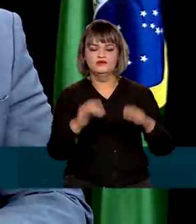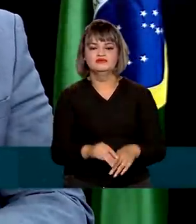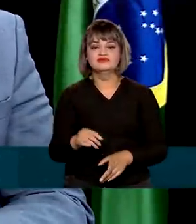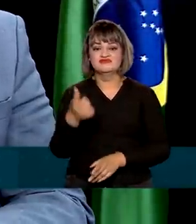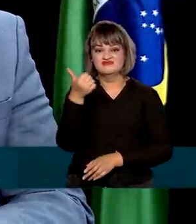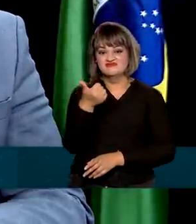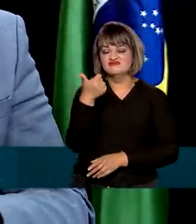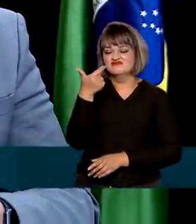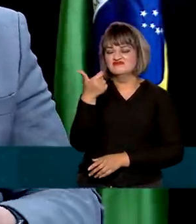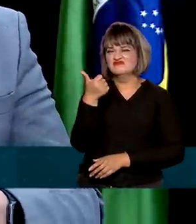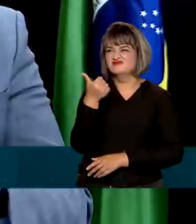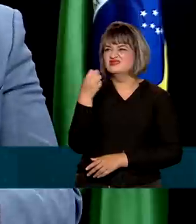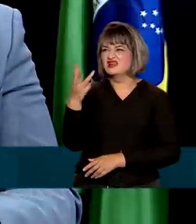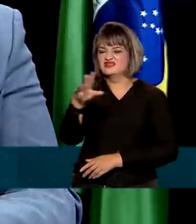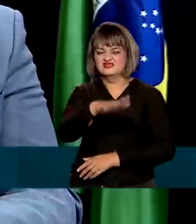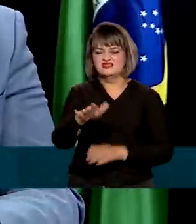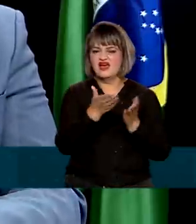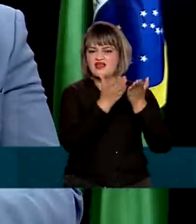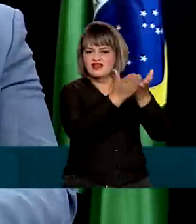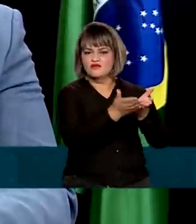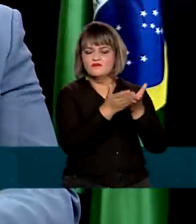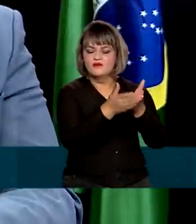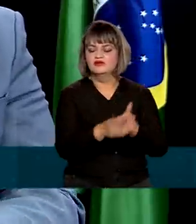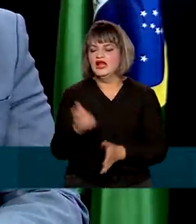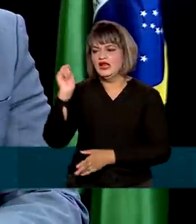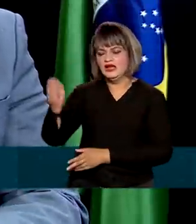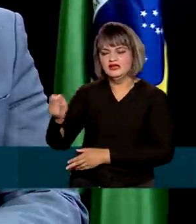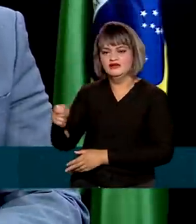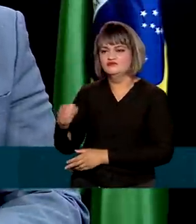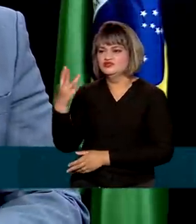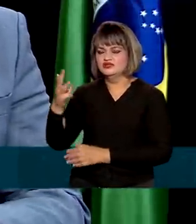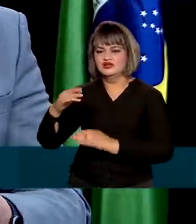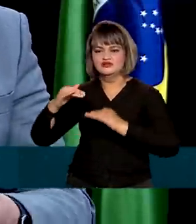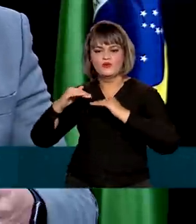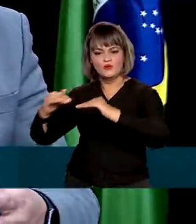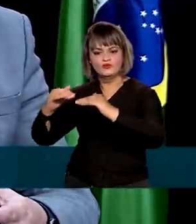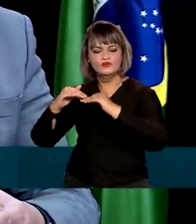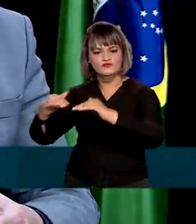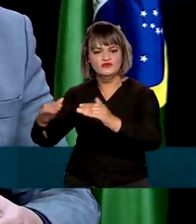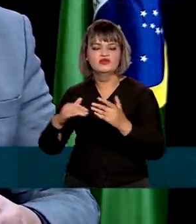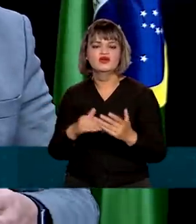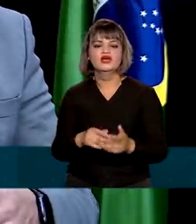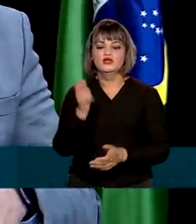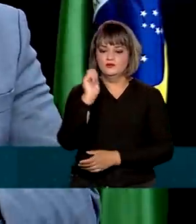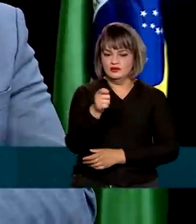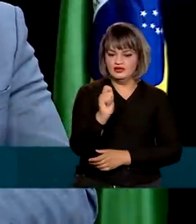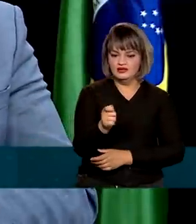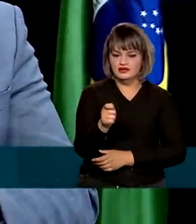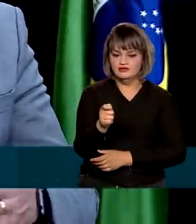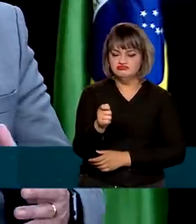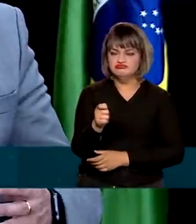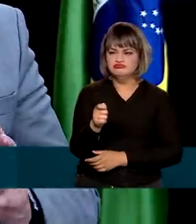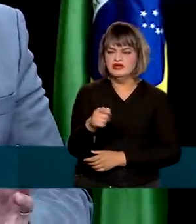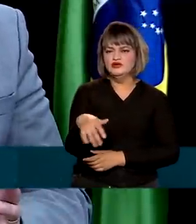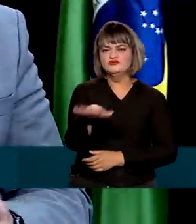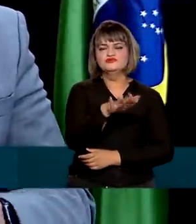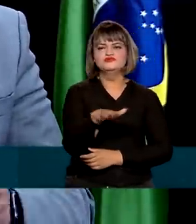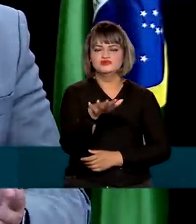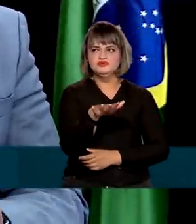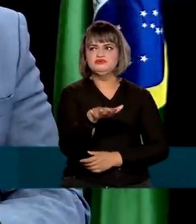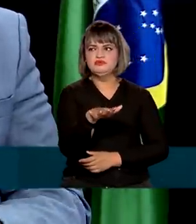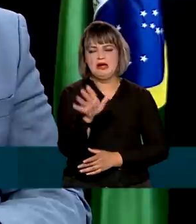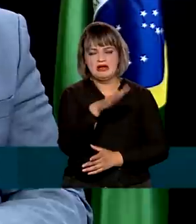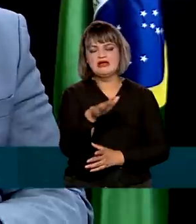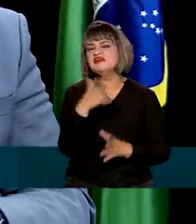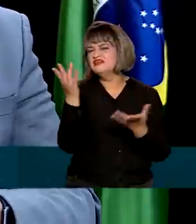13 arrendamentos Portuários fizemos daí nós de três rodovias e o leilão de uma ferrovia tão um ano